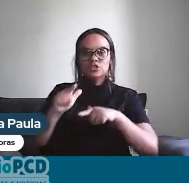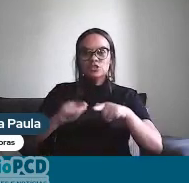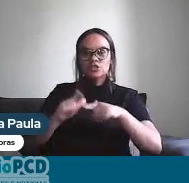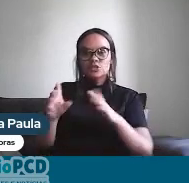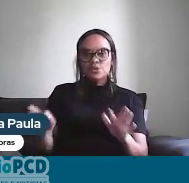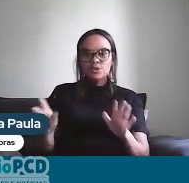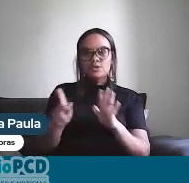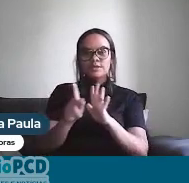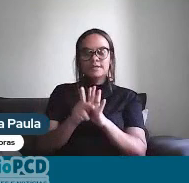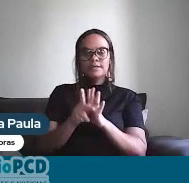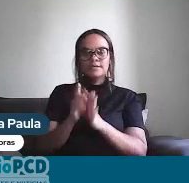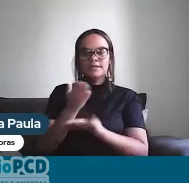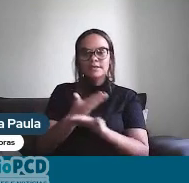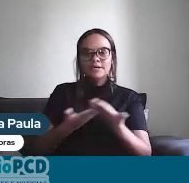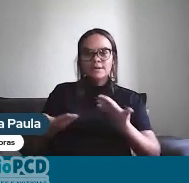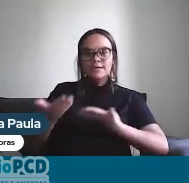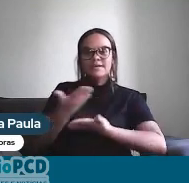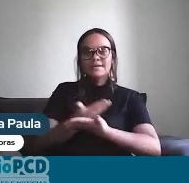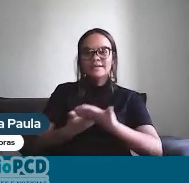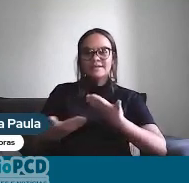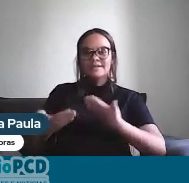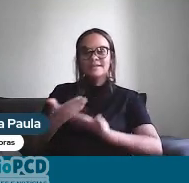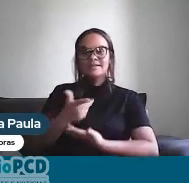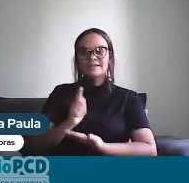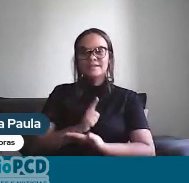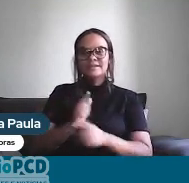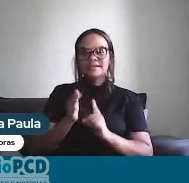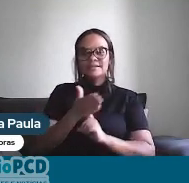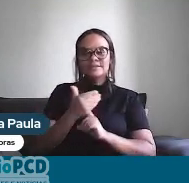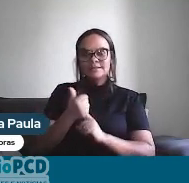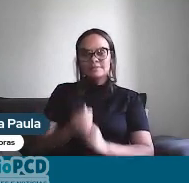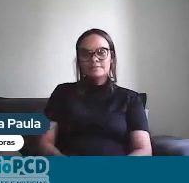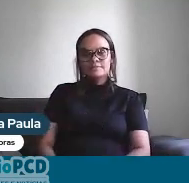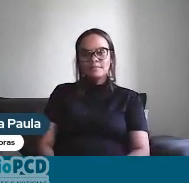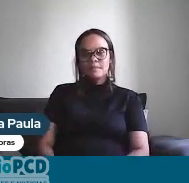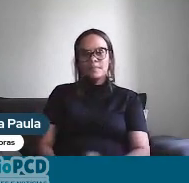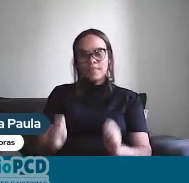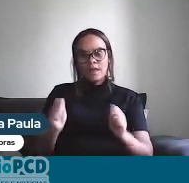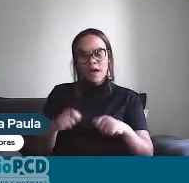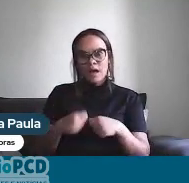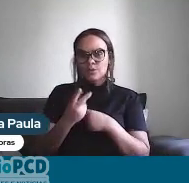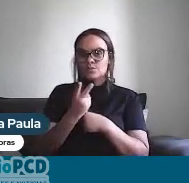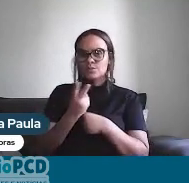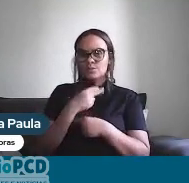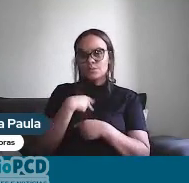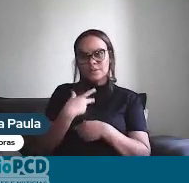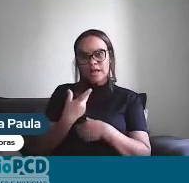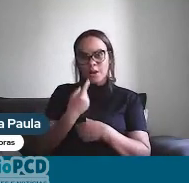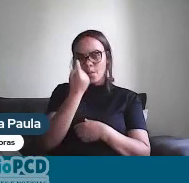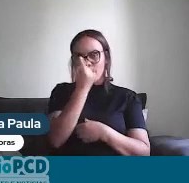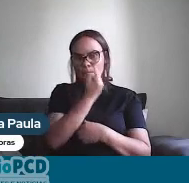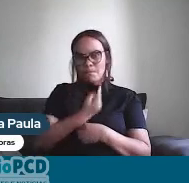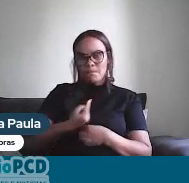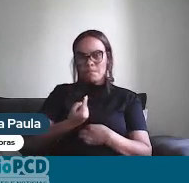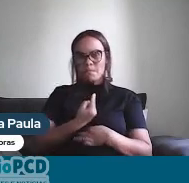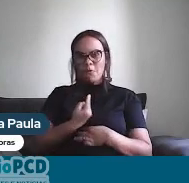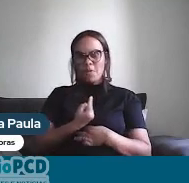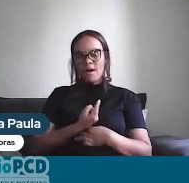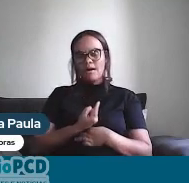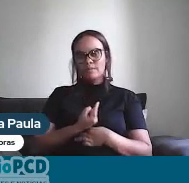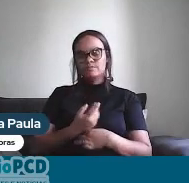eles possam ter um ambiente acolhedor e que eles possam cuidar de si mesmos, né? Porque eles acabam esquecendo. E